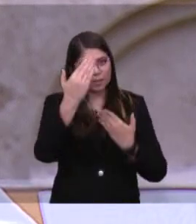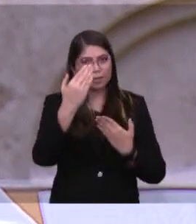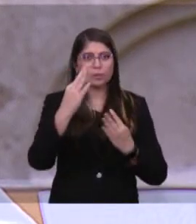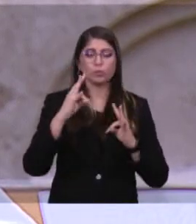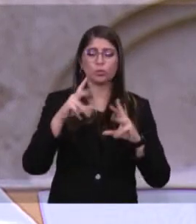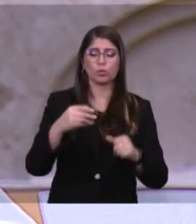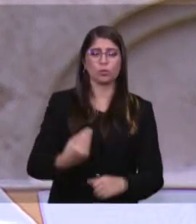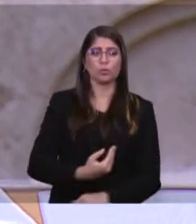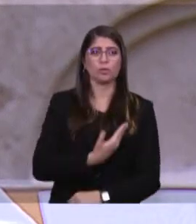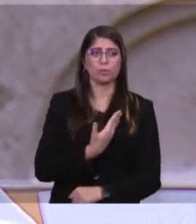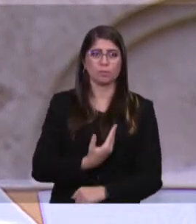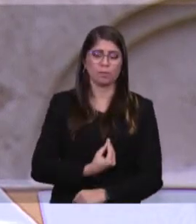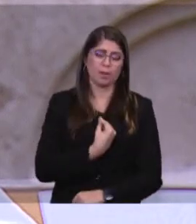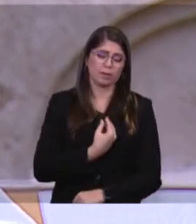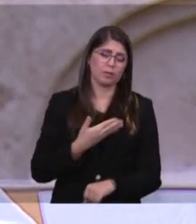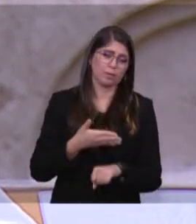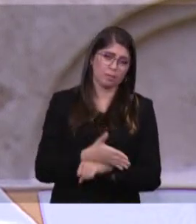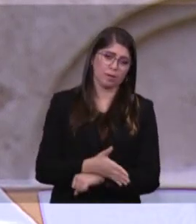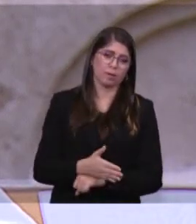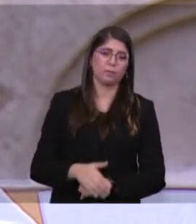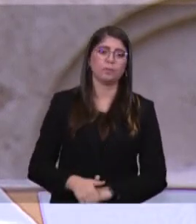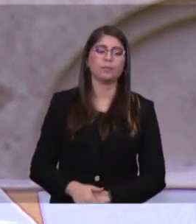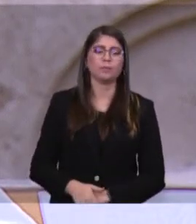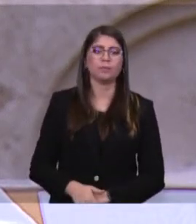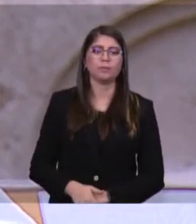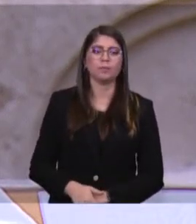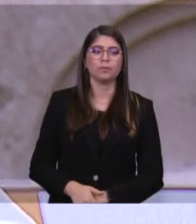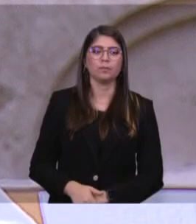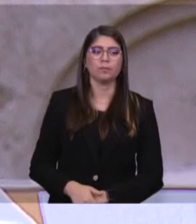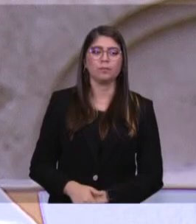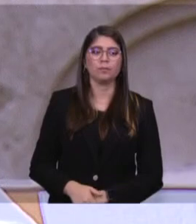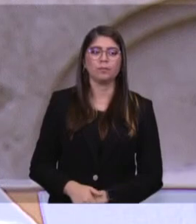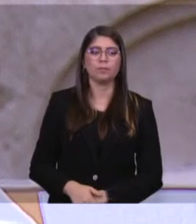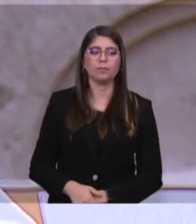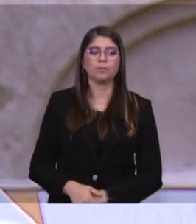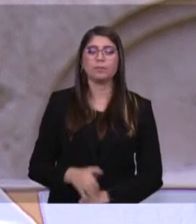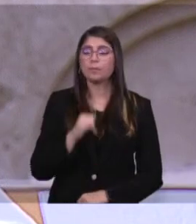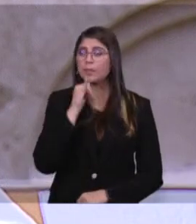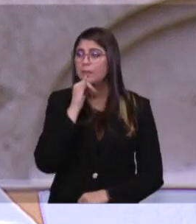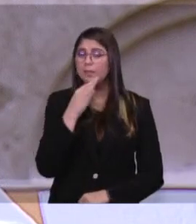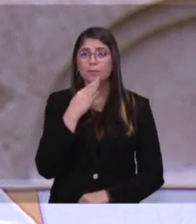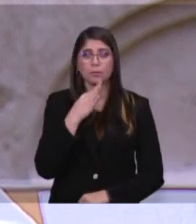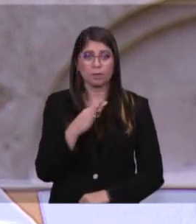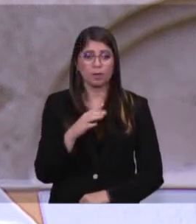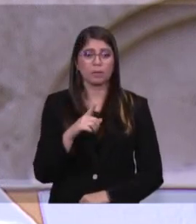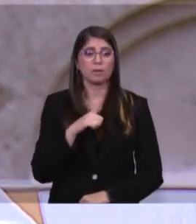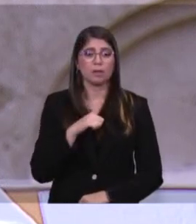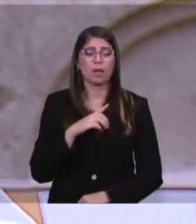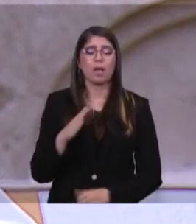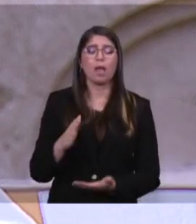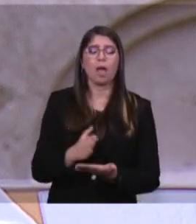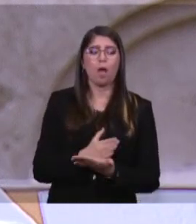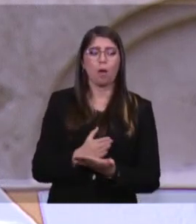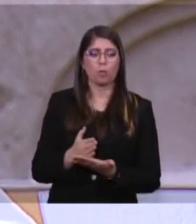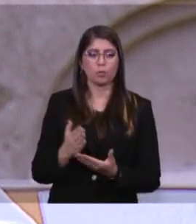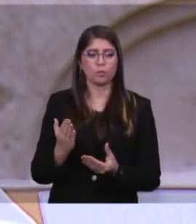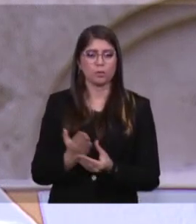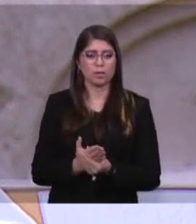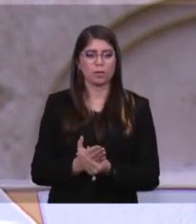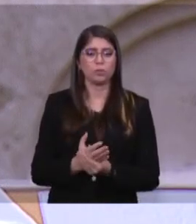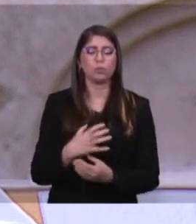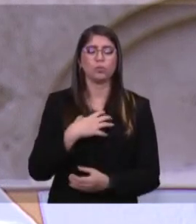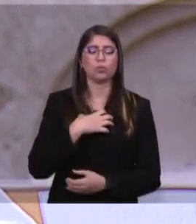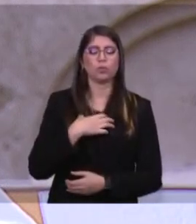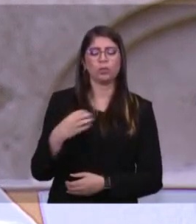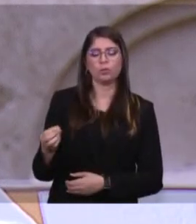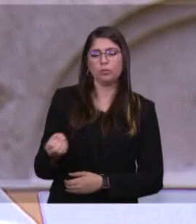estiveram participando do julgamento. Para quem não esteja familiarizado, nós temos adotado, em alguns casos, uma nova